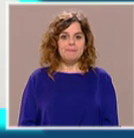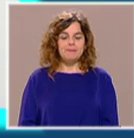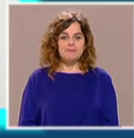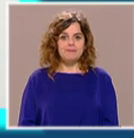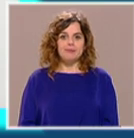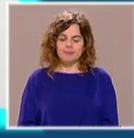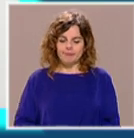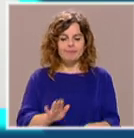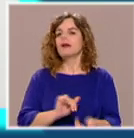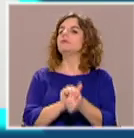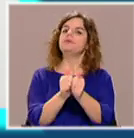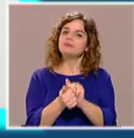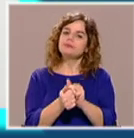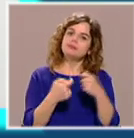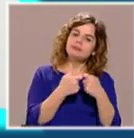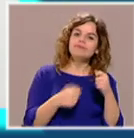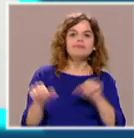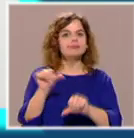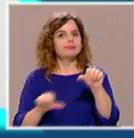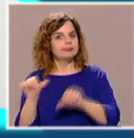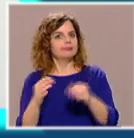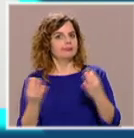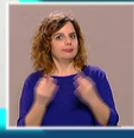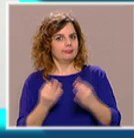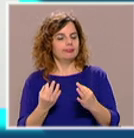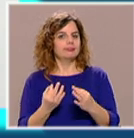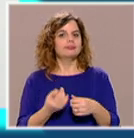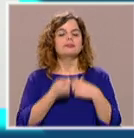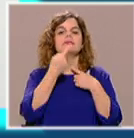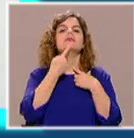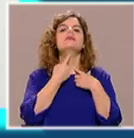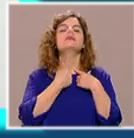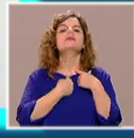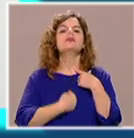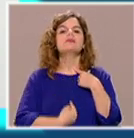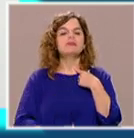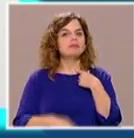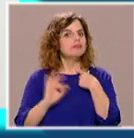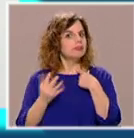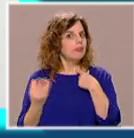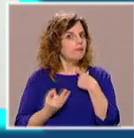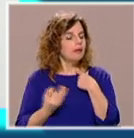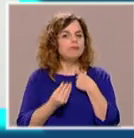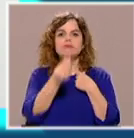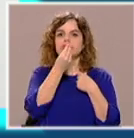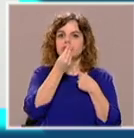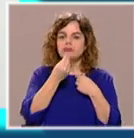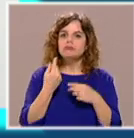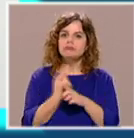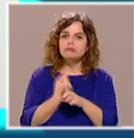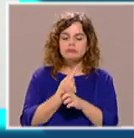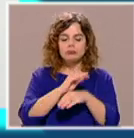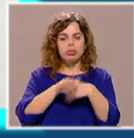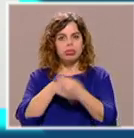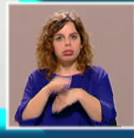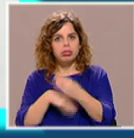Através de transformações físicas e químicas que ocorrem ao longo do tubo digestivo, os alimentos são conduzidos e misturados